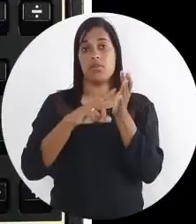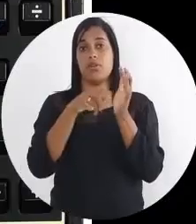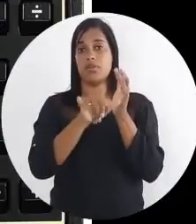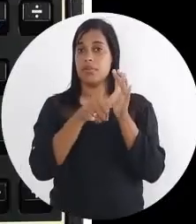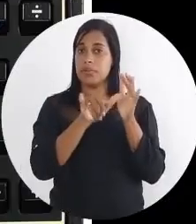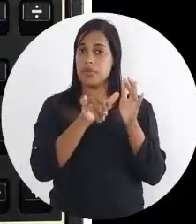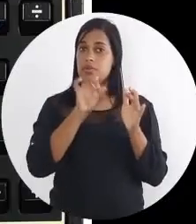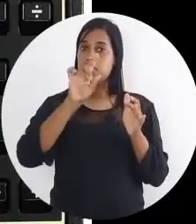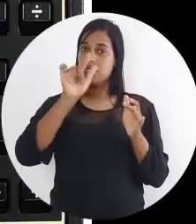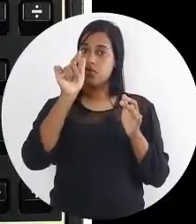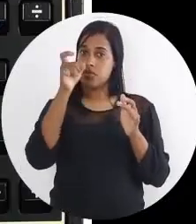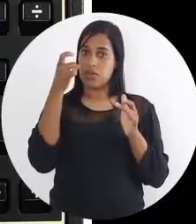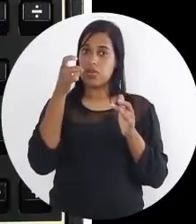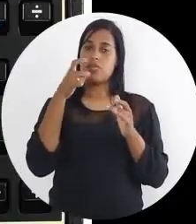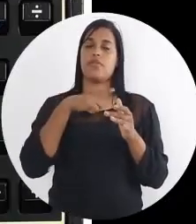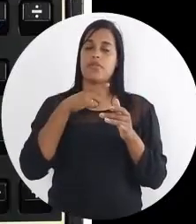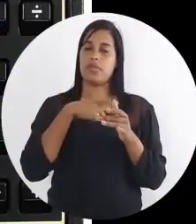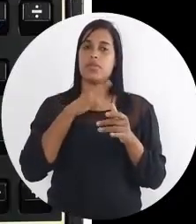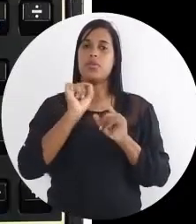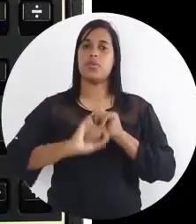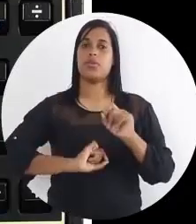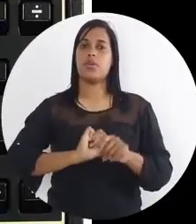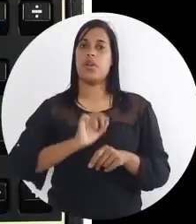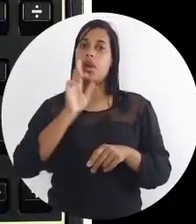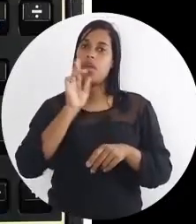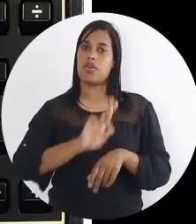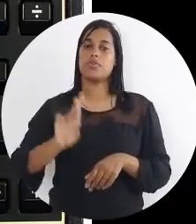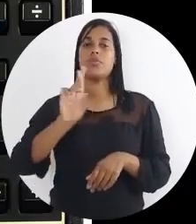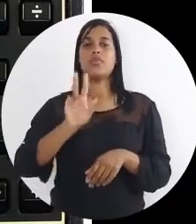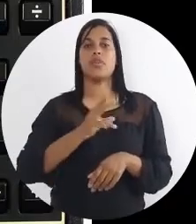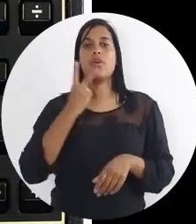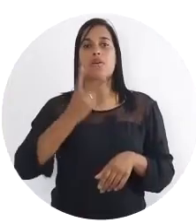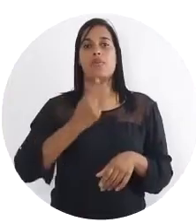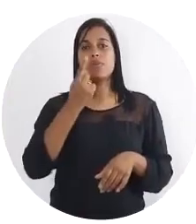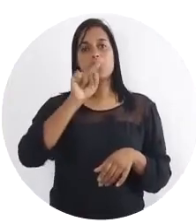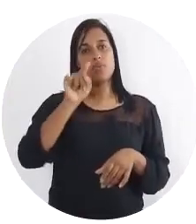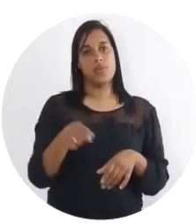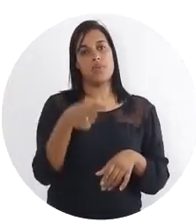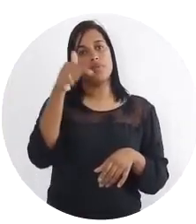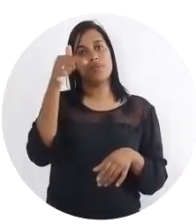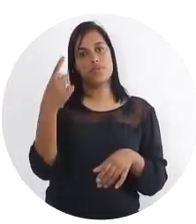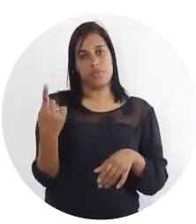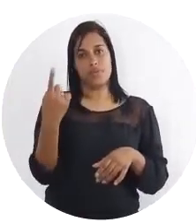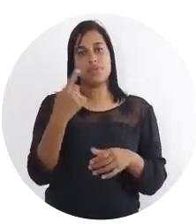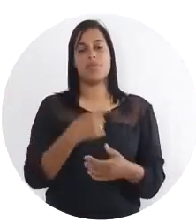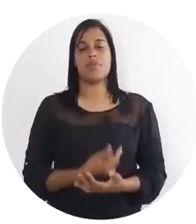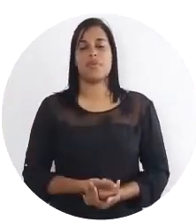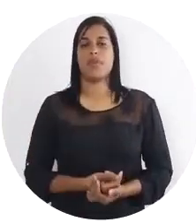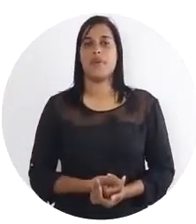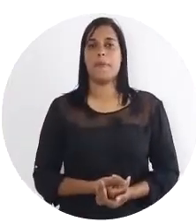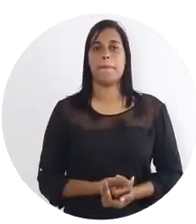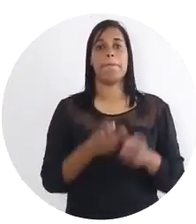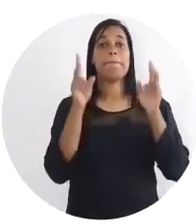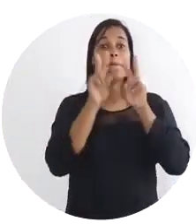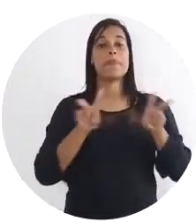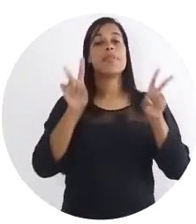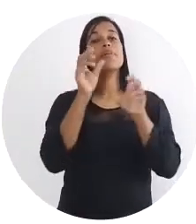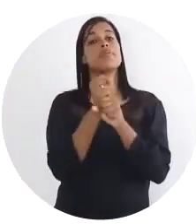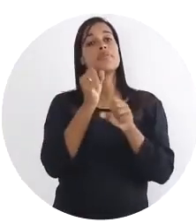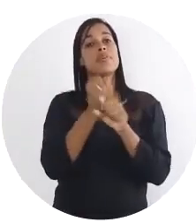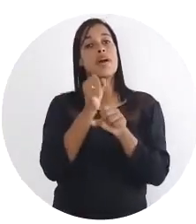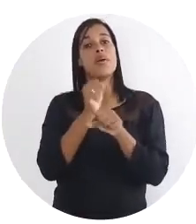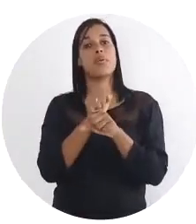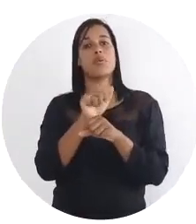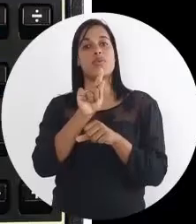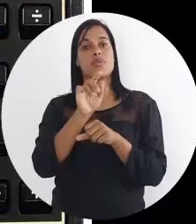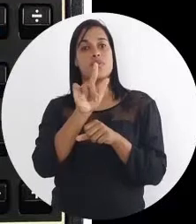Y elevado a X e teremos, então, a resposta que é o valor de 1,71. Vejamos o cálculo de um